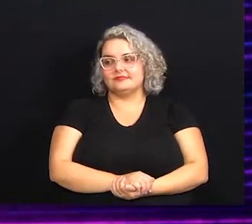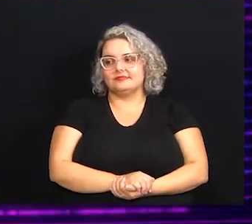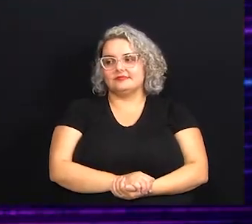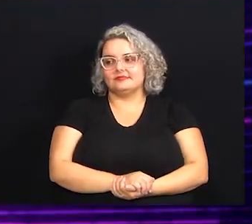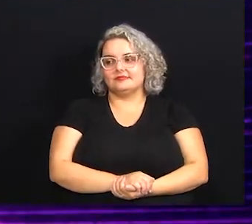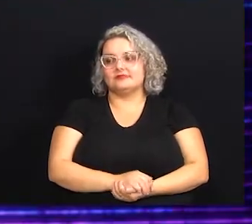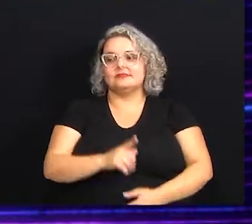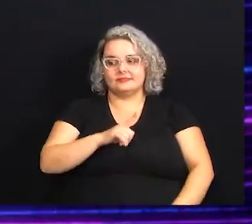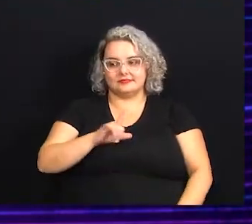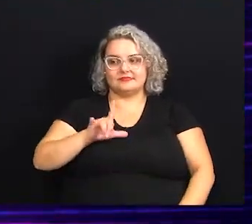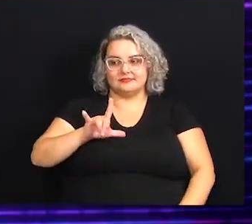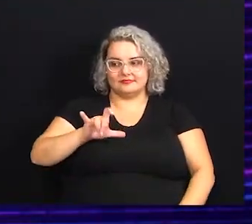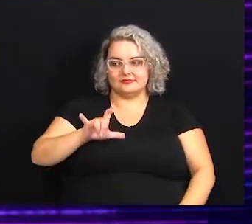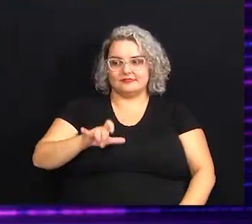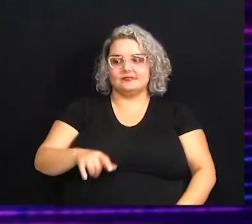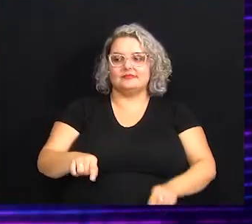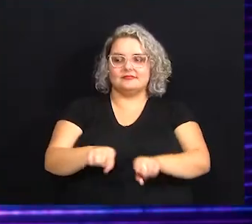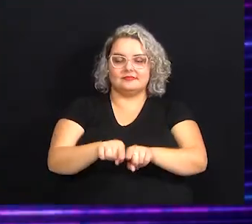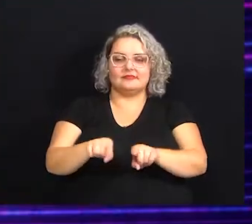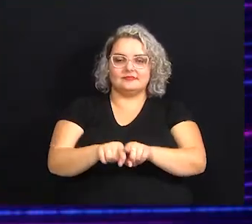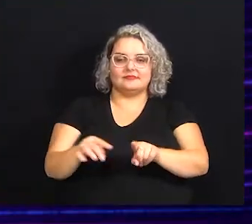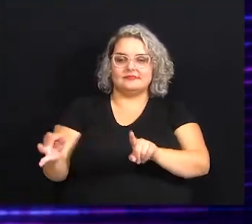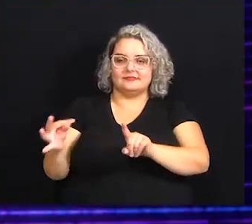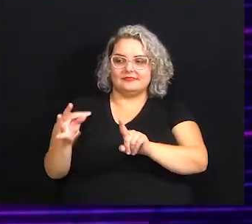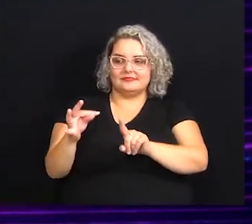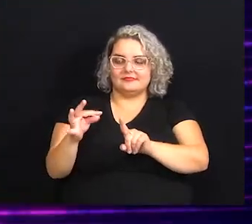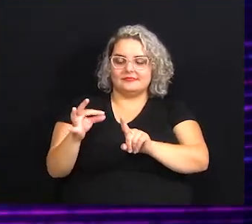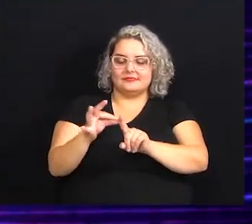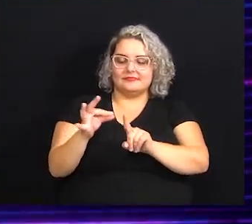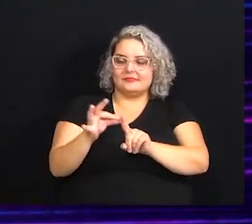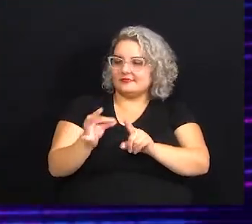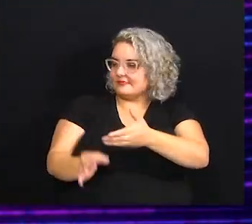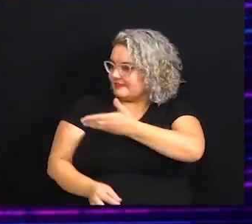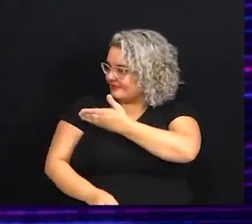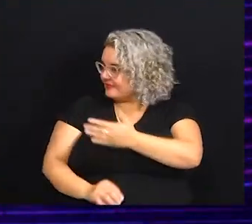eu tenho o Instagram e o Twitter, que é